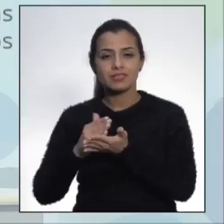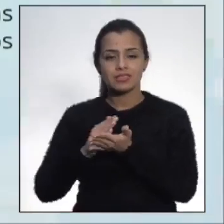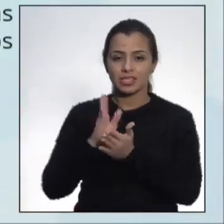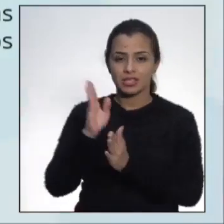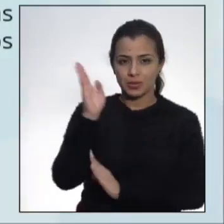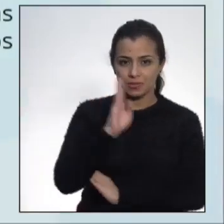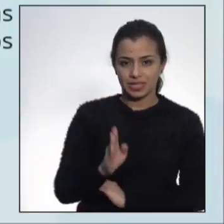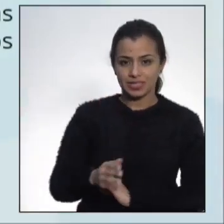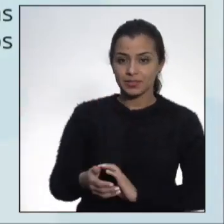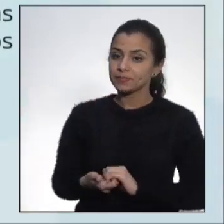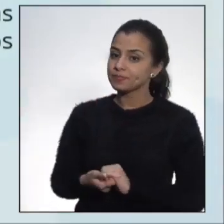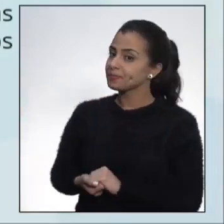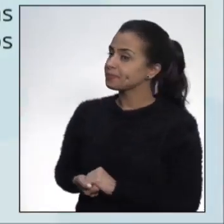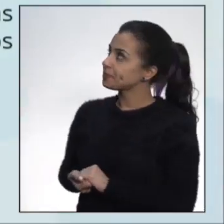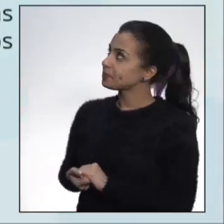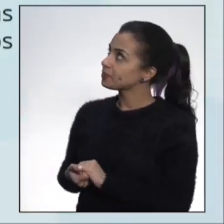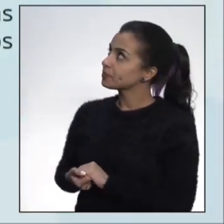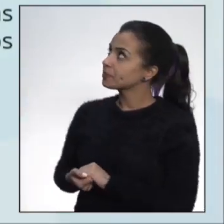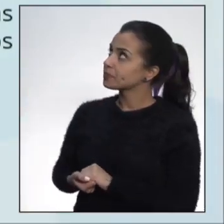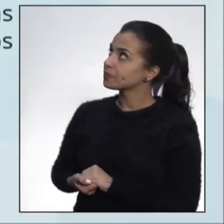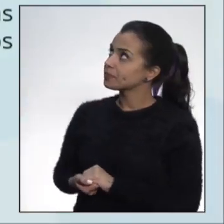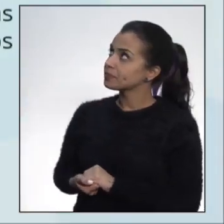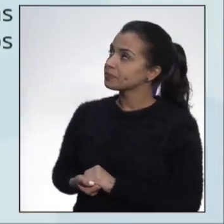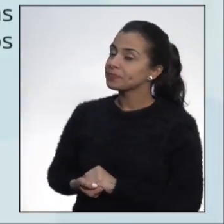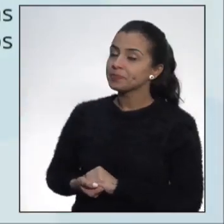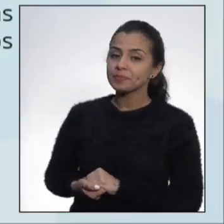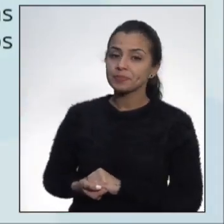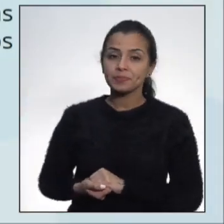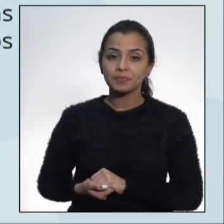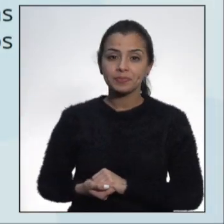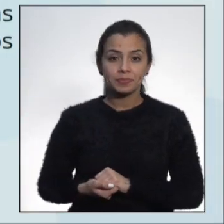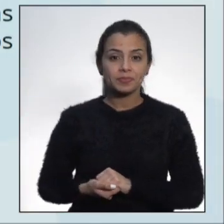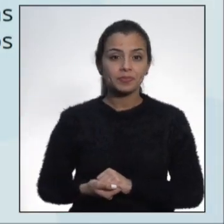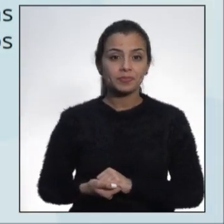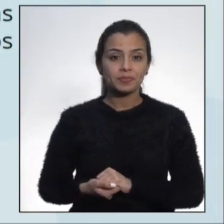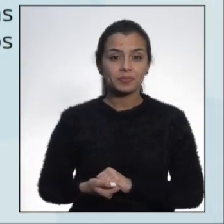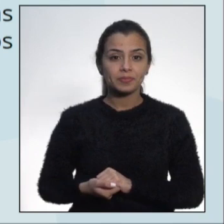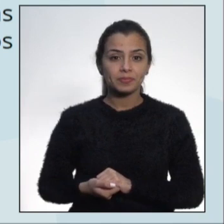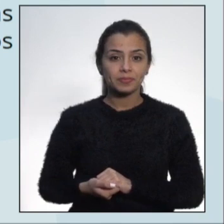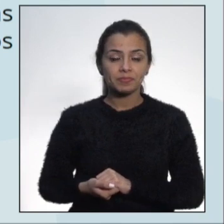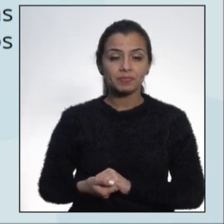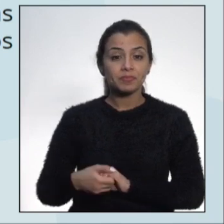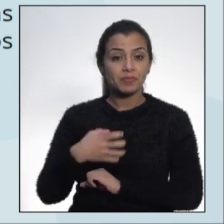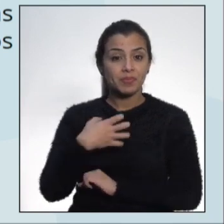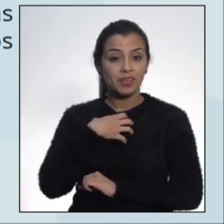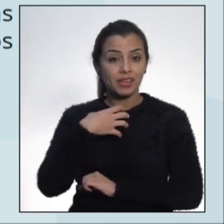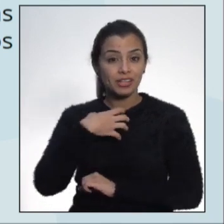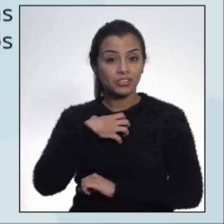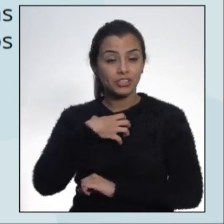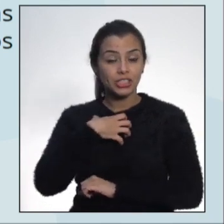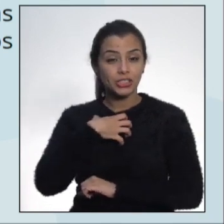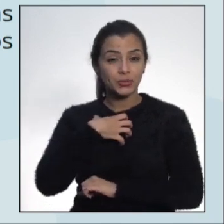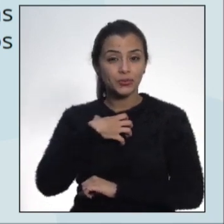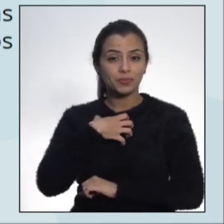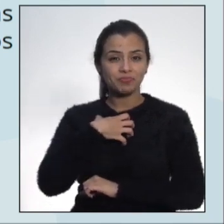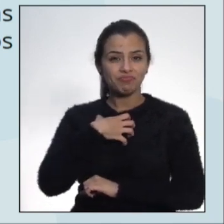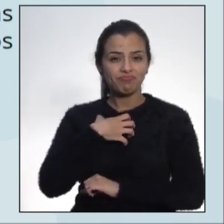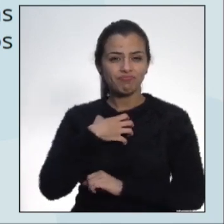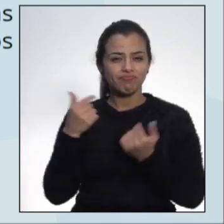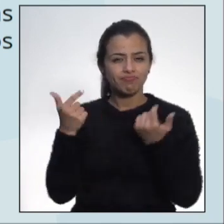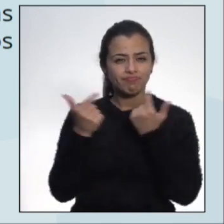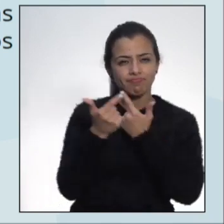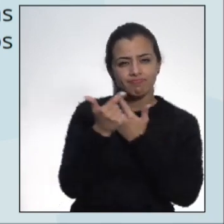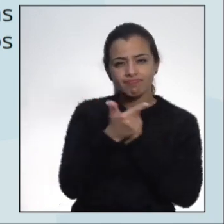ainda, o gênero comédia de costumes, né? Aborda de maneira cômica e sarcástica o comportamento humano e seus tipos